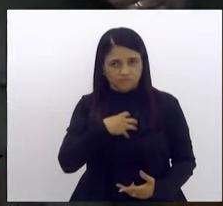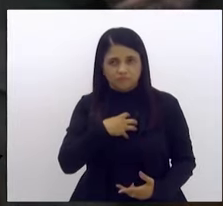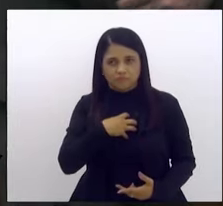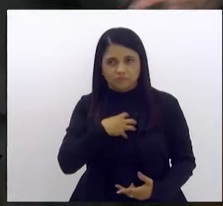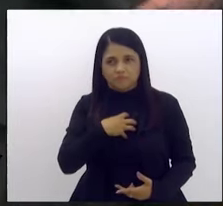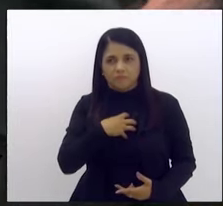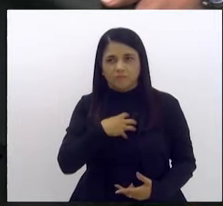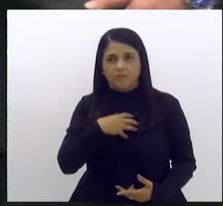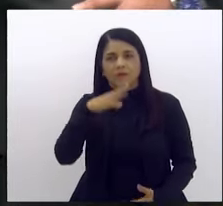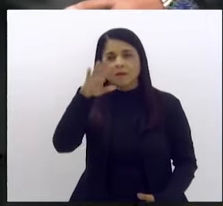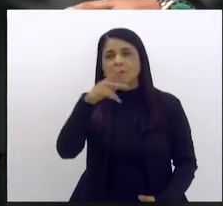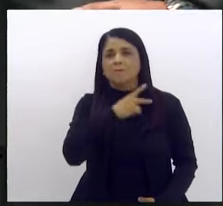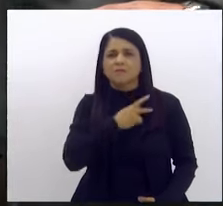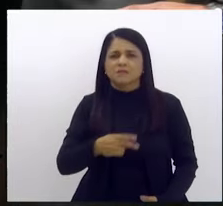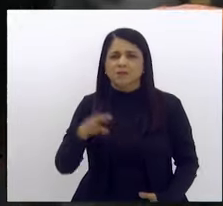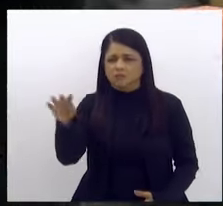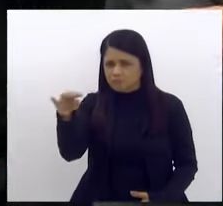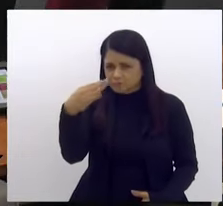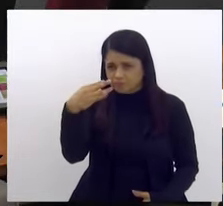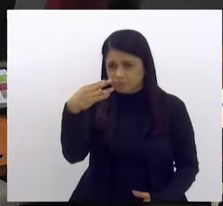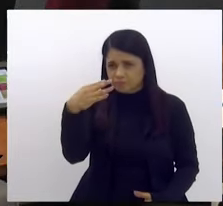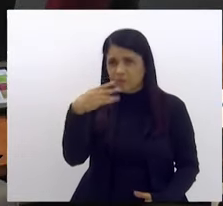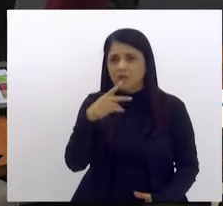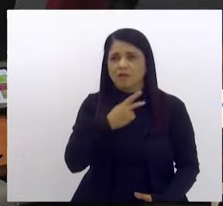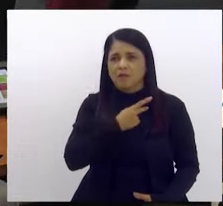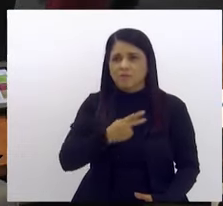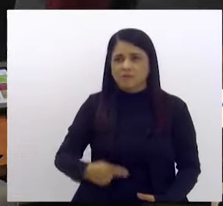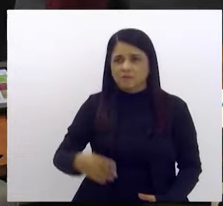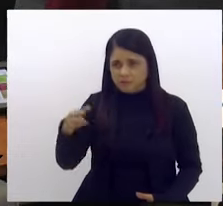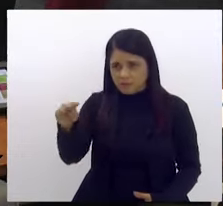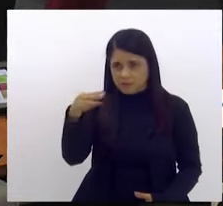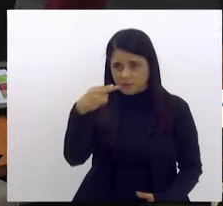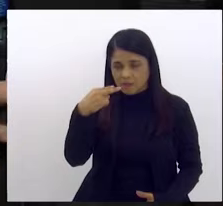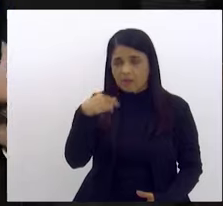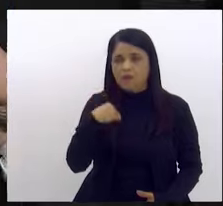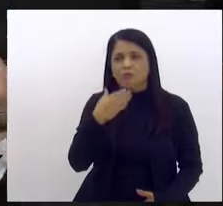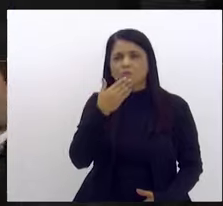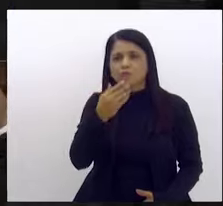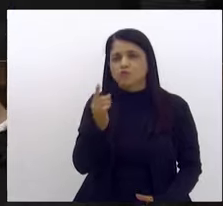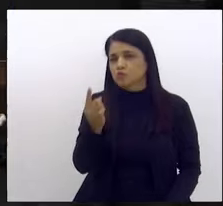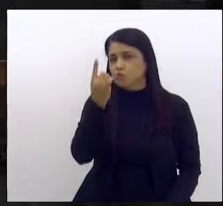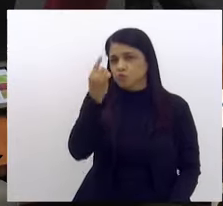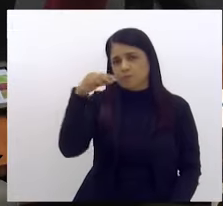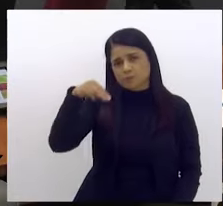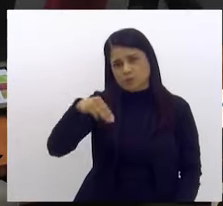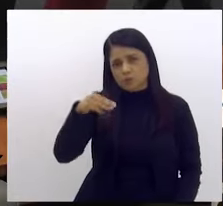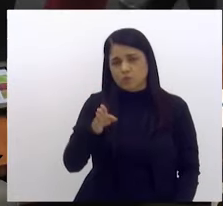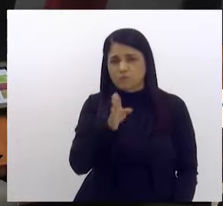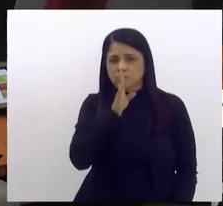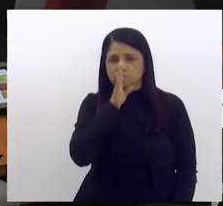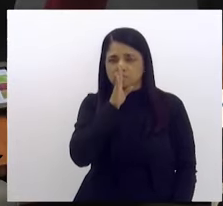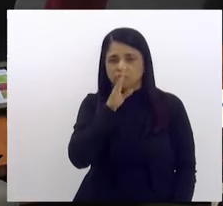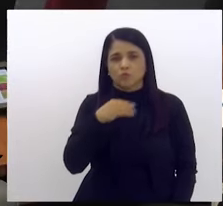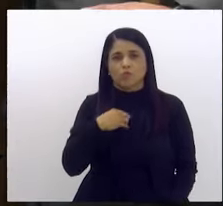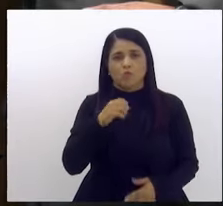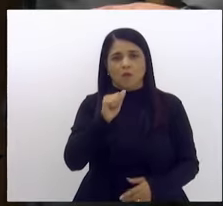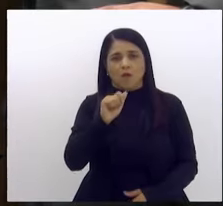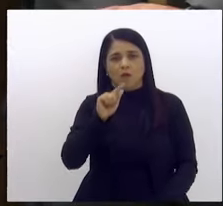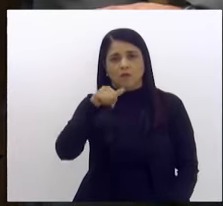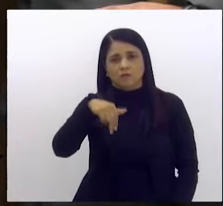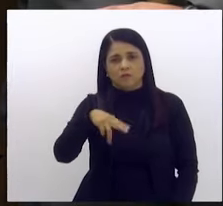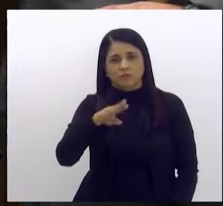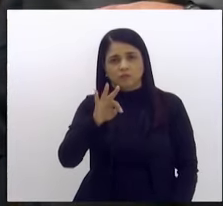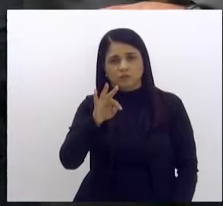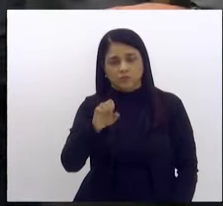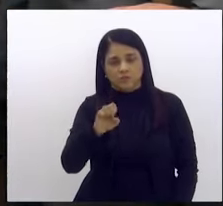presidente, um minutinho, presidente. Presidente Bacelar, eu queria pedir um minuto de silêncio para o agente civil, o Gustavo